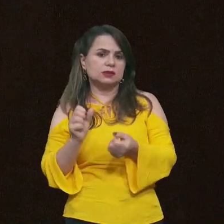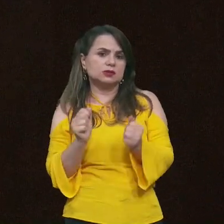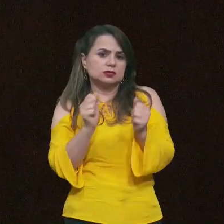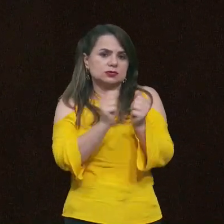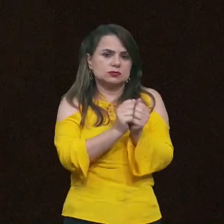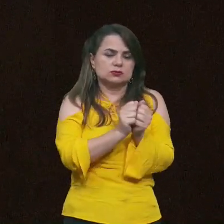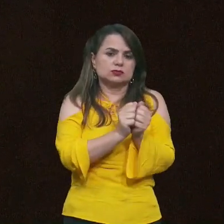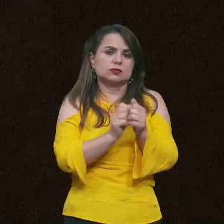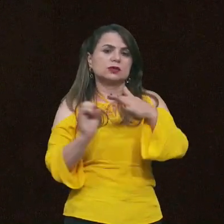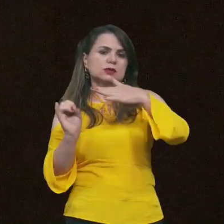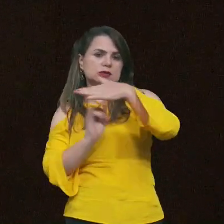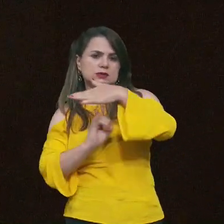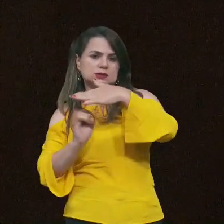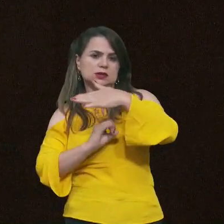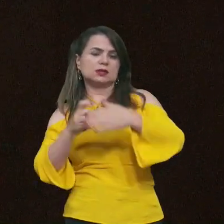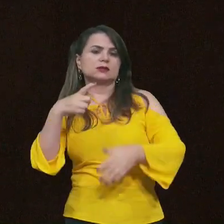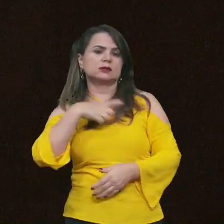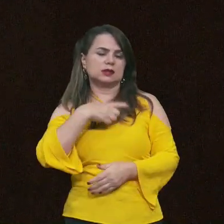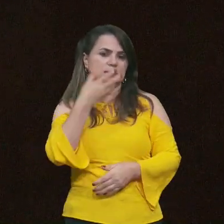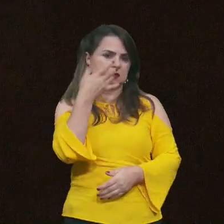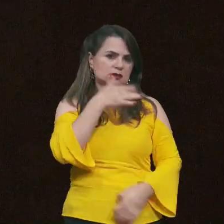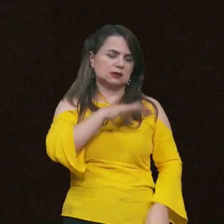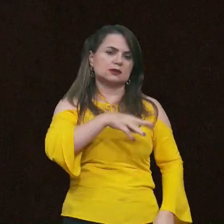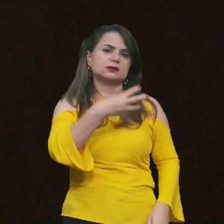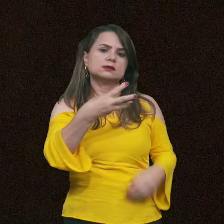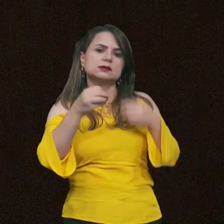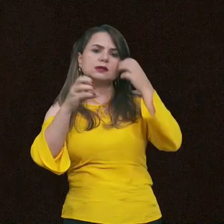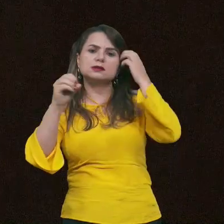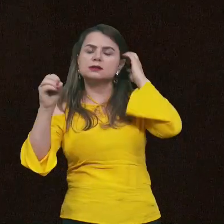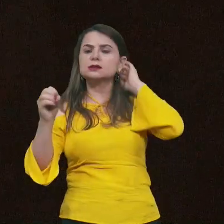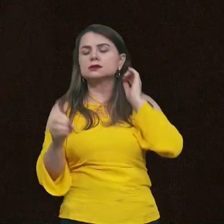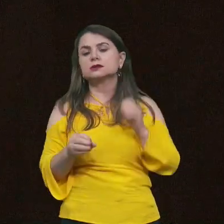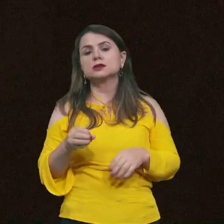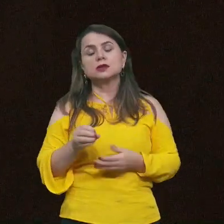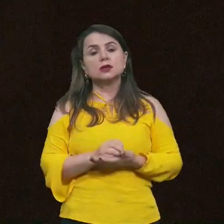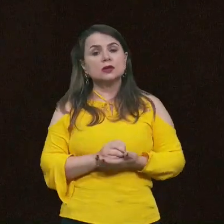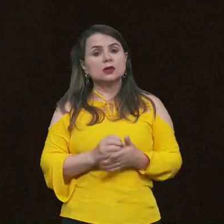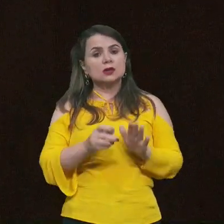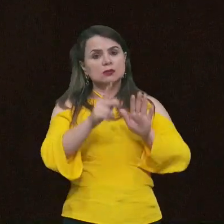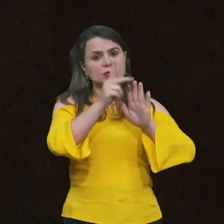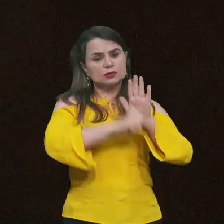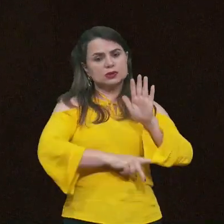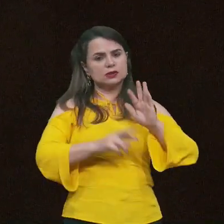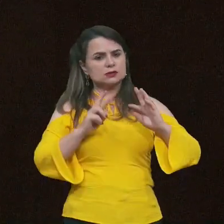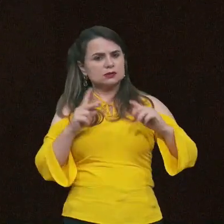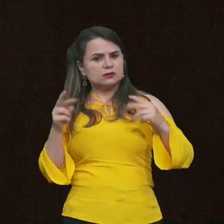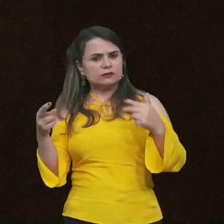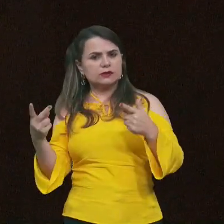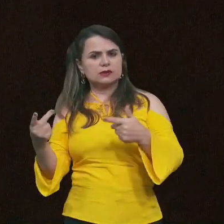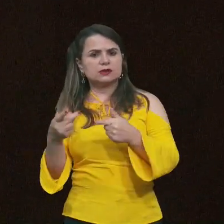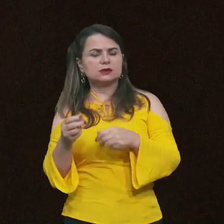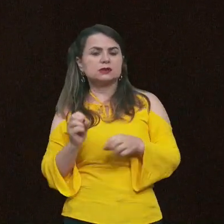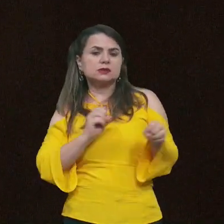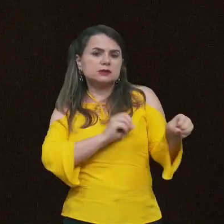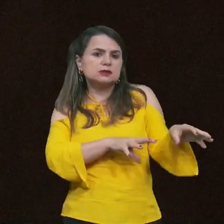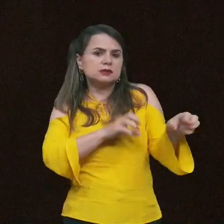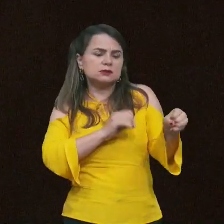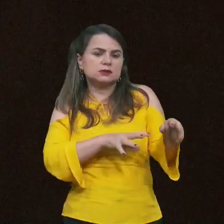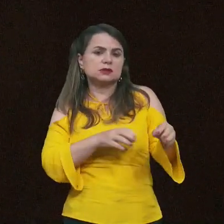atende 300 crianças e adolescentes, com vários projetos culturais, esportivos, educacionais